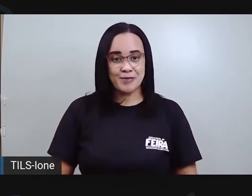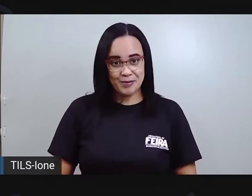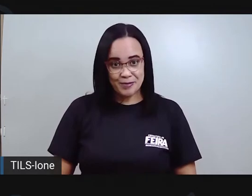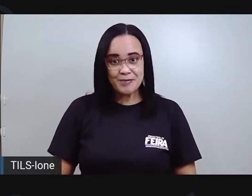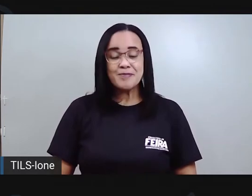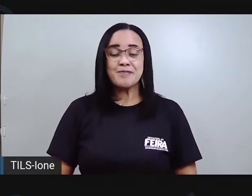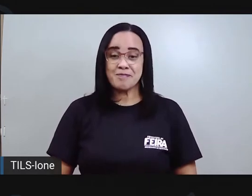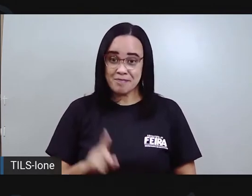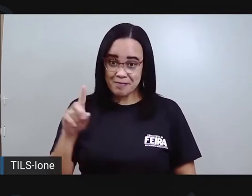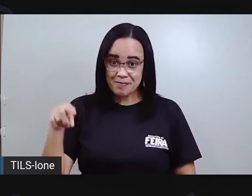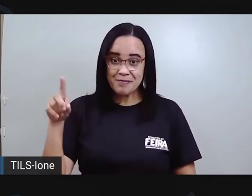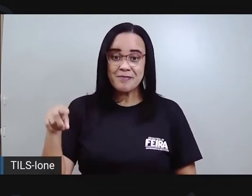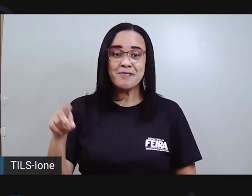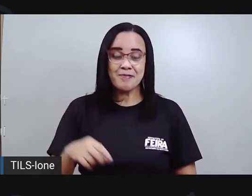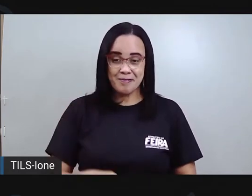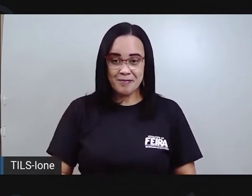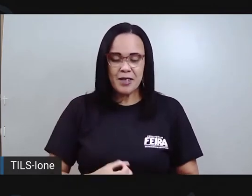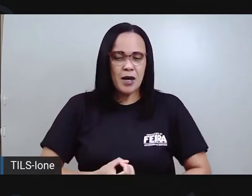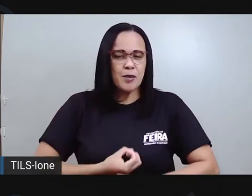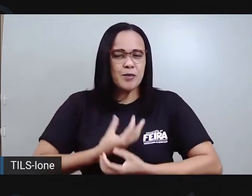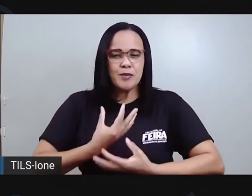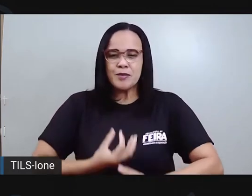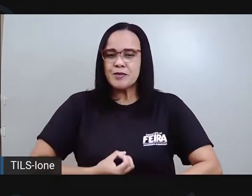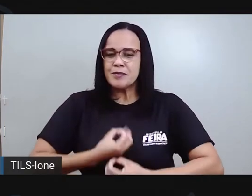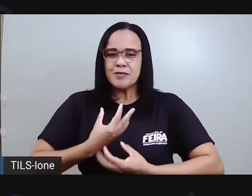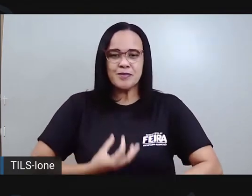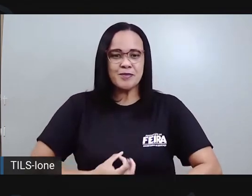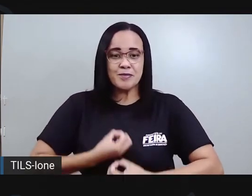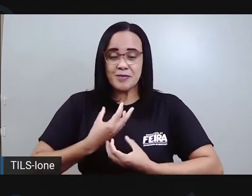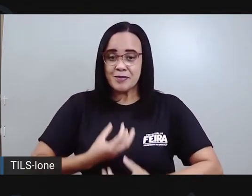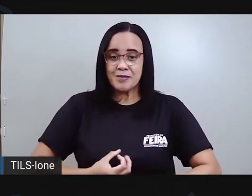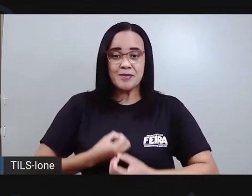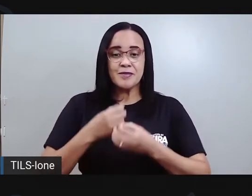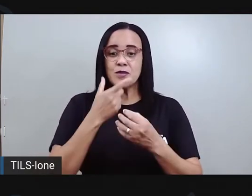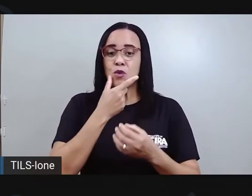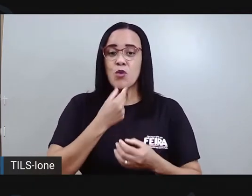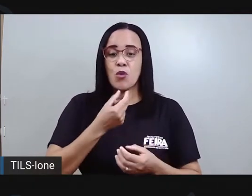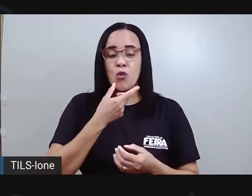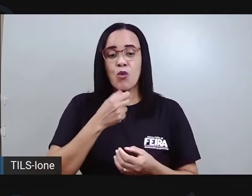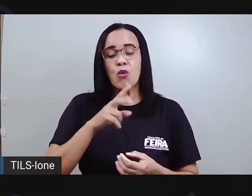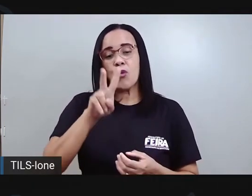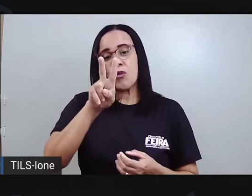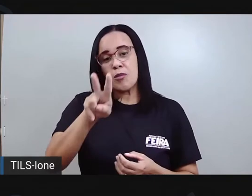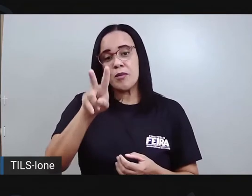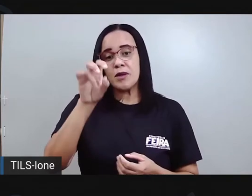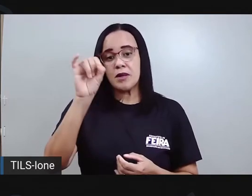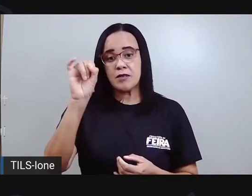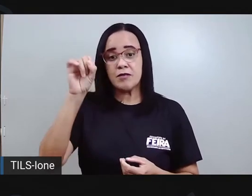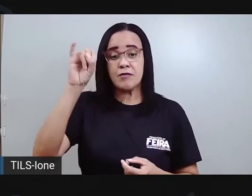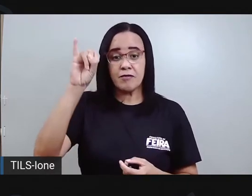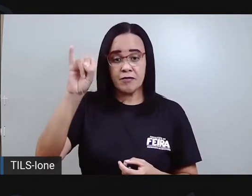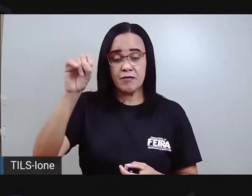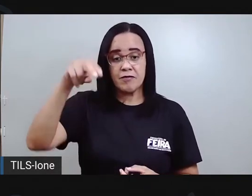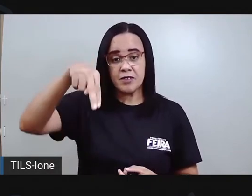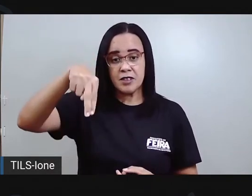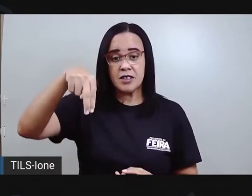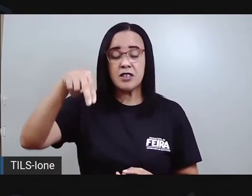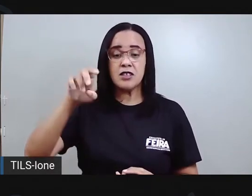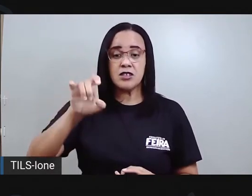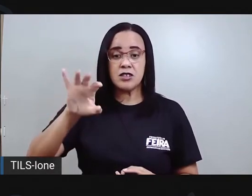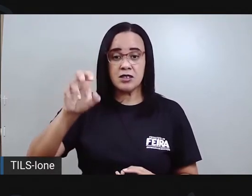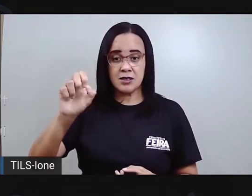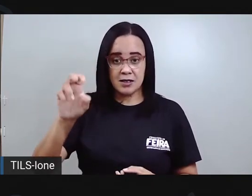Isso mesmo. A poesia de Vinícius de Moraes fala sobre as borboletas. E a